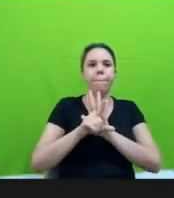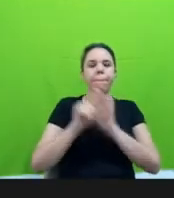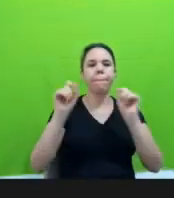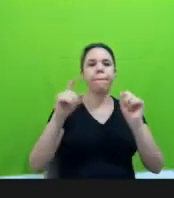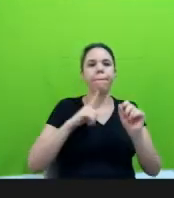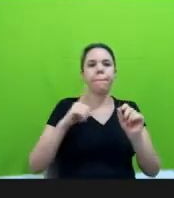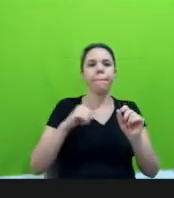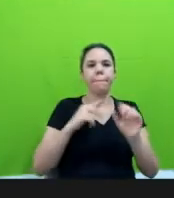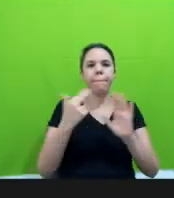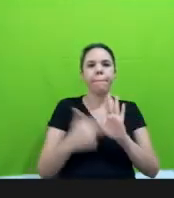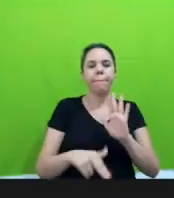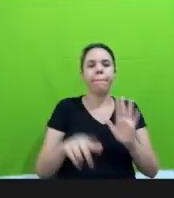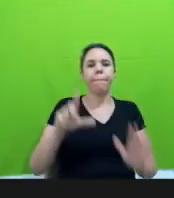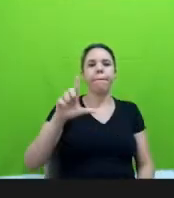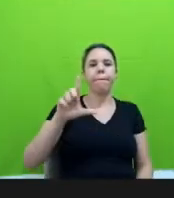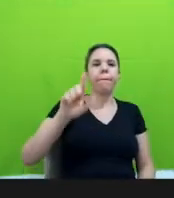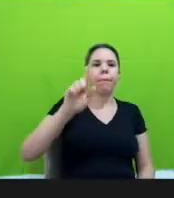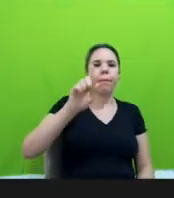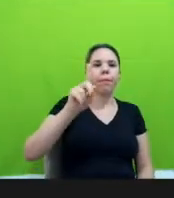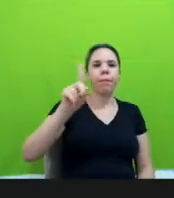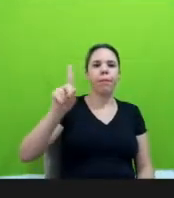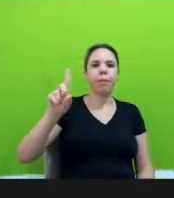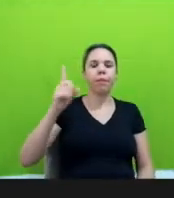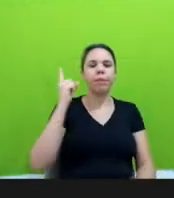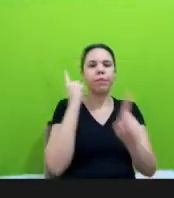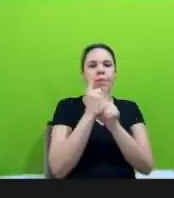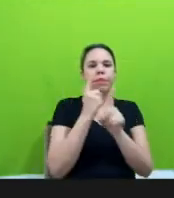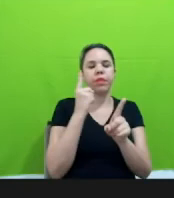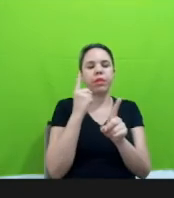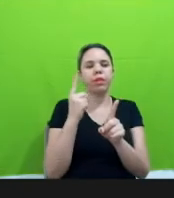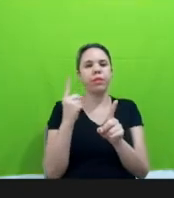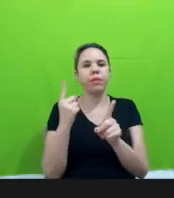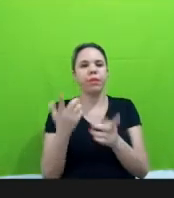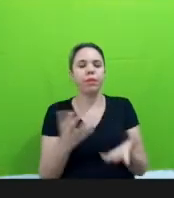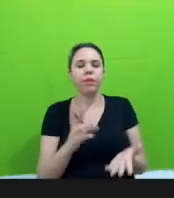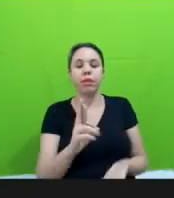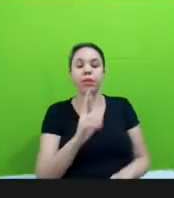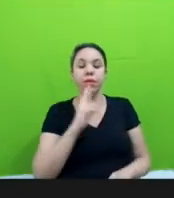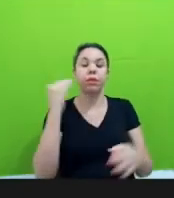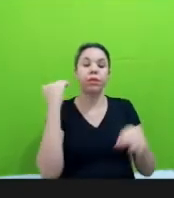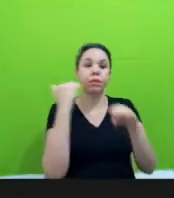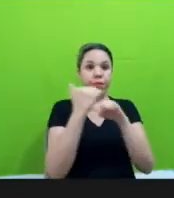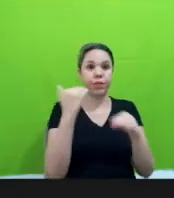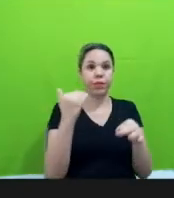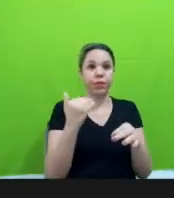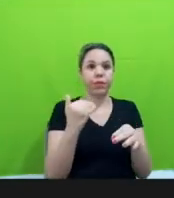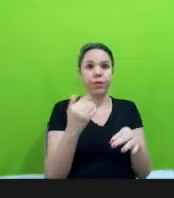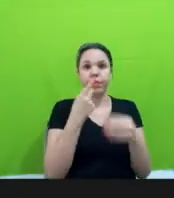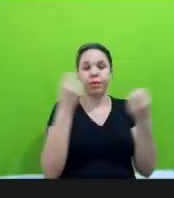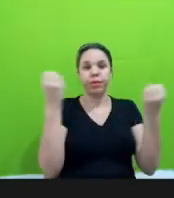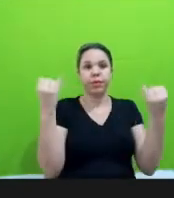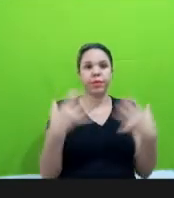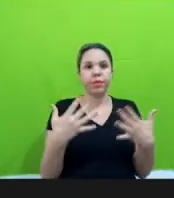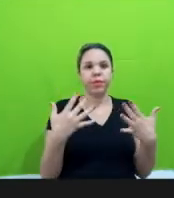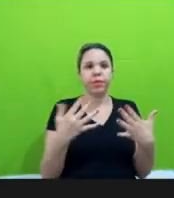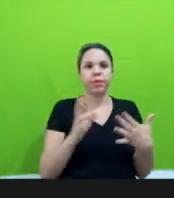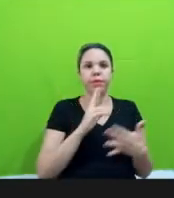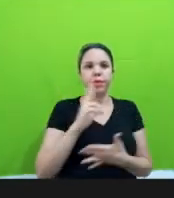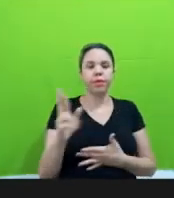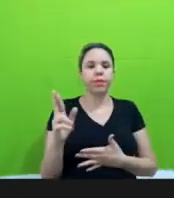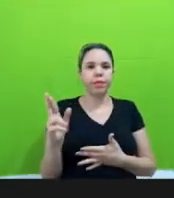menção à LGPD. Então, a gente encontrou várias dessas respostas padronizadas que o Bruno mencionou, ou dessas respostas